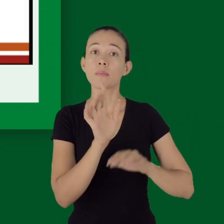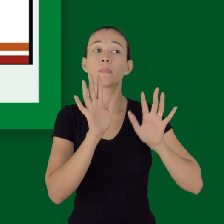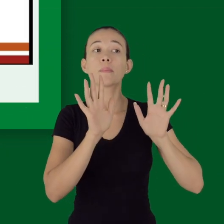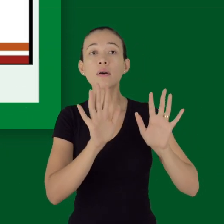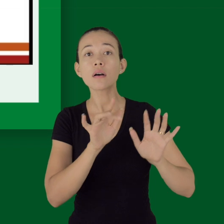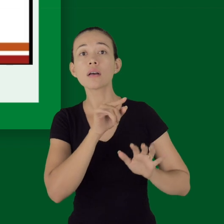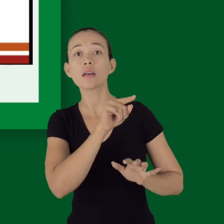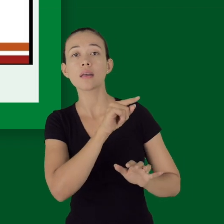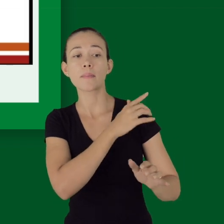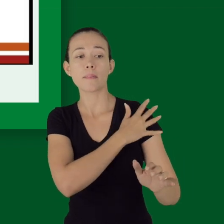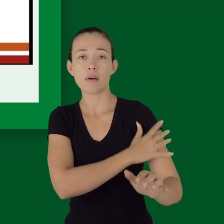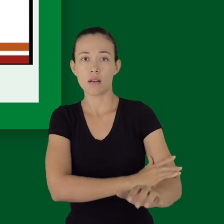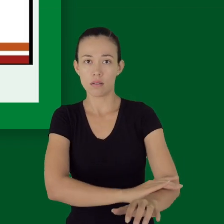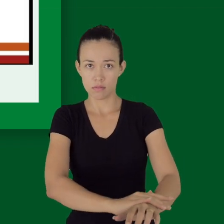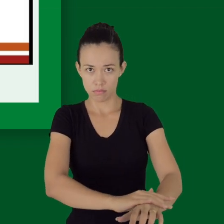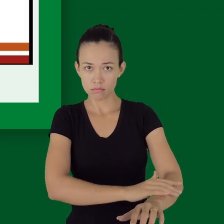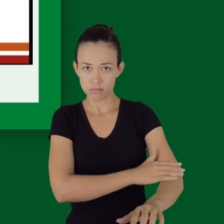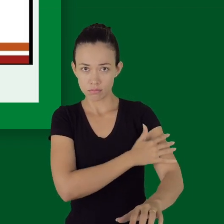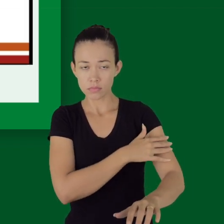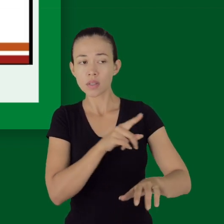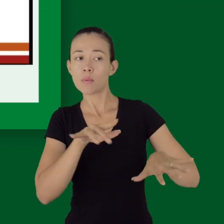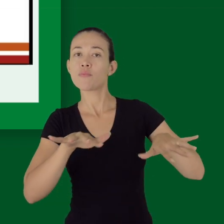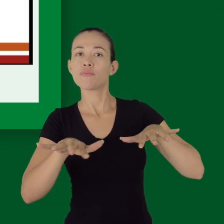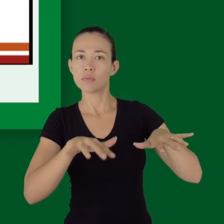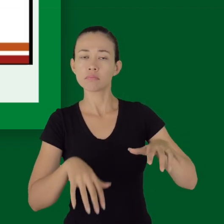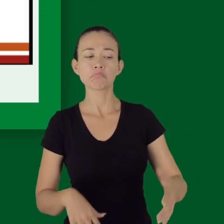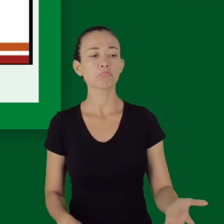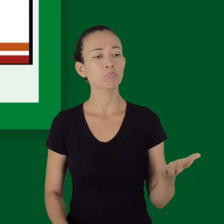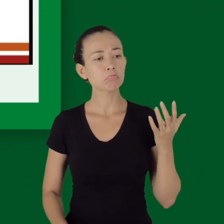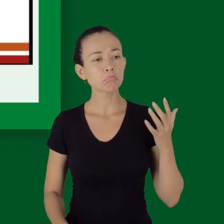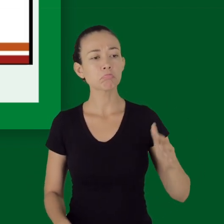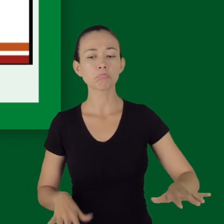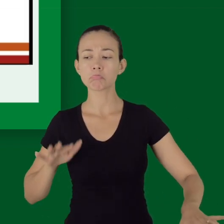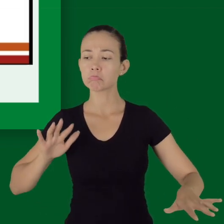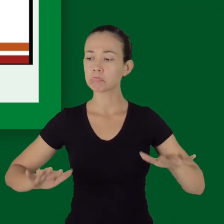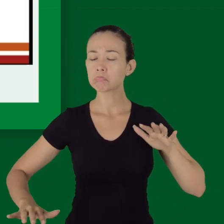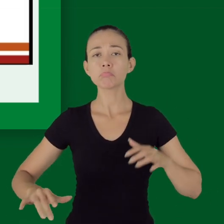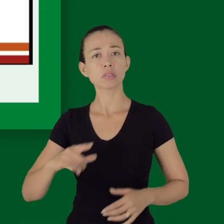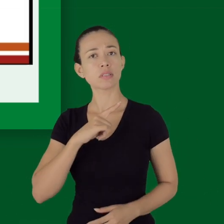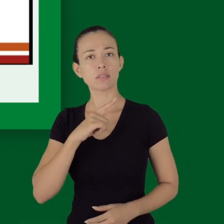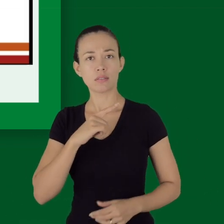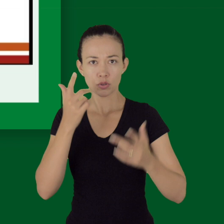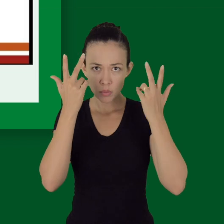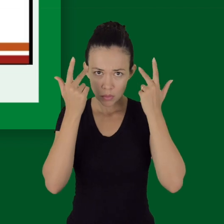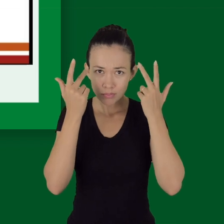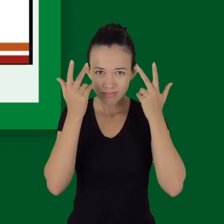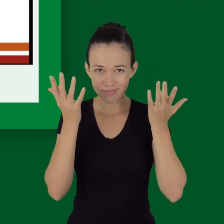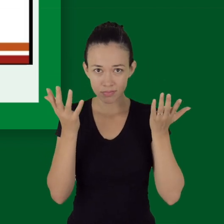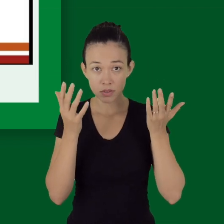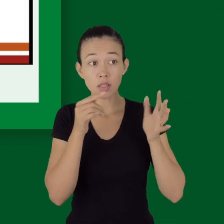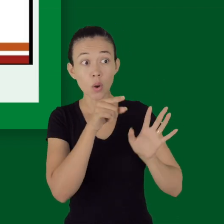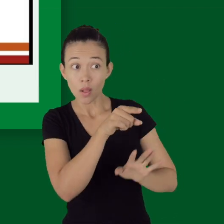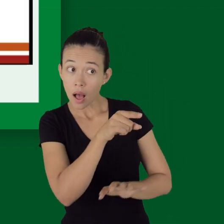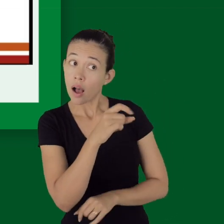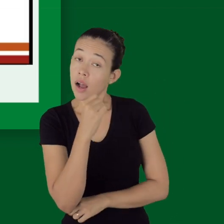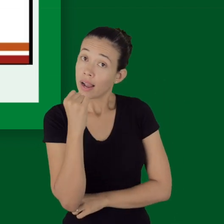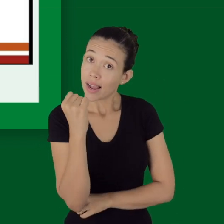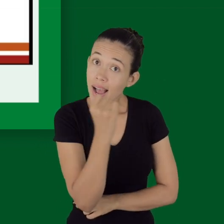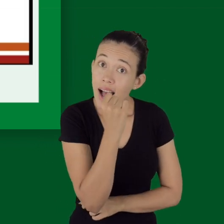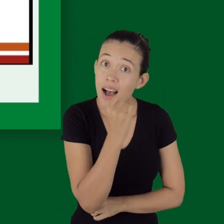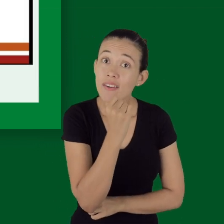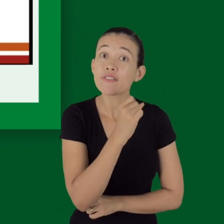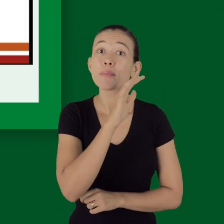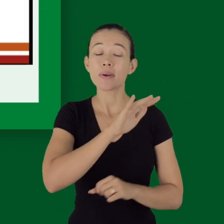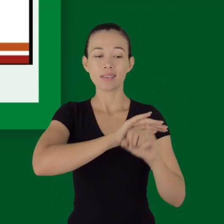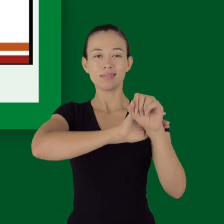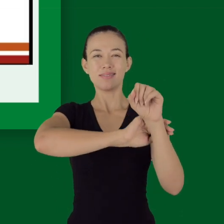soa, né? Mas ele pode ter ali preservado o movimento do braço. Né? Então, ele é uma lesão alta, mas é uma lesão que